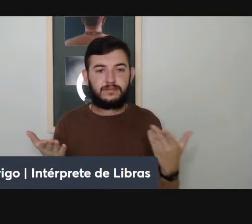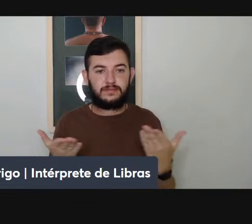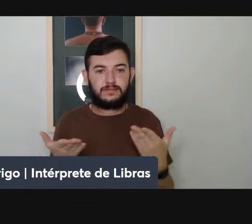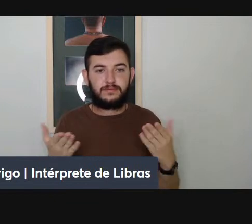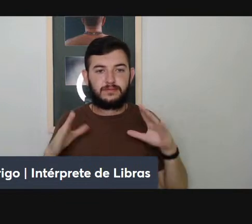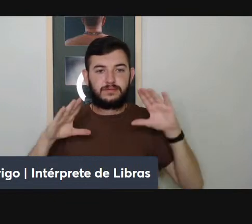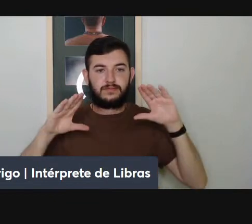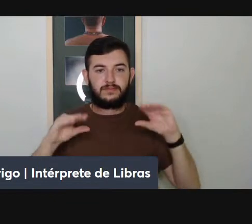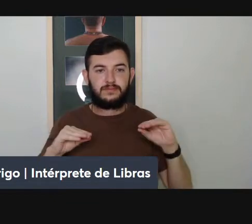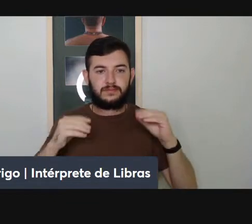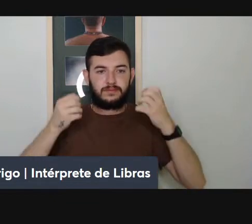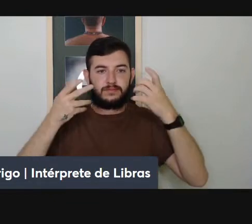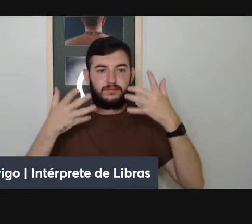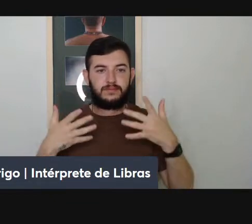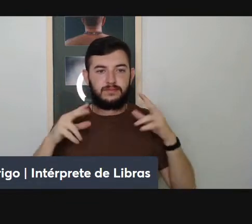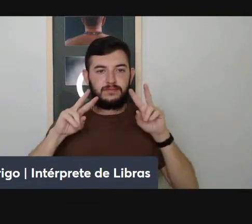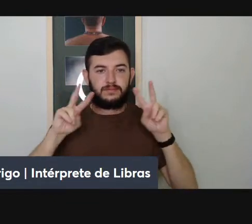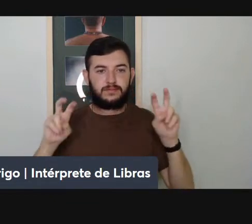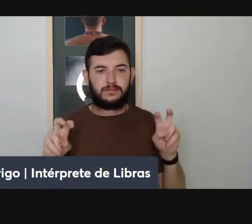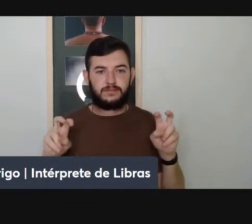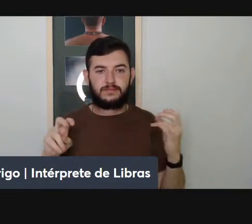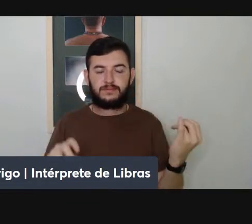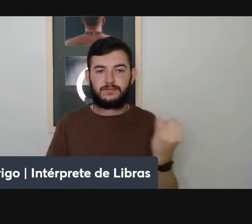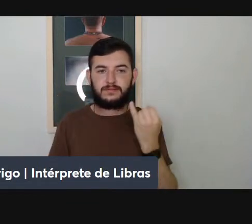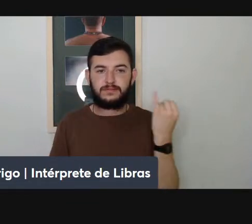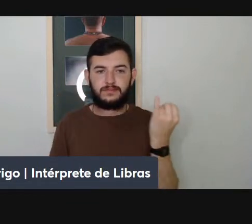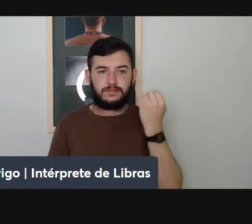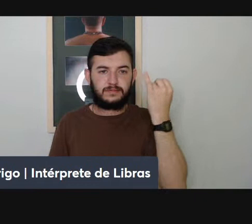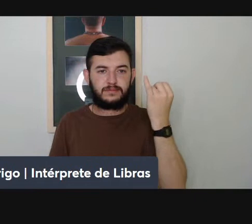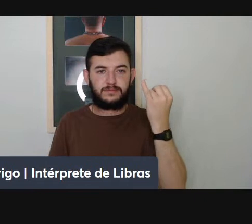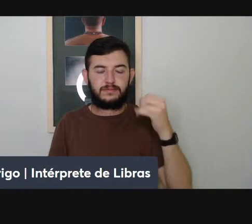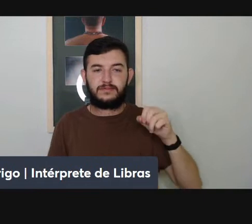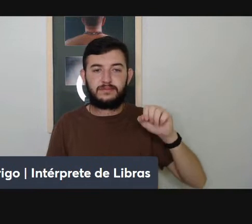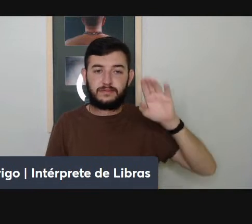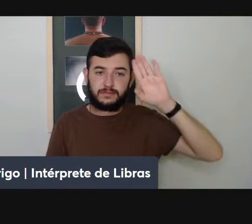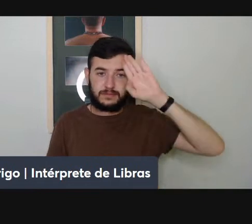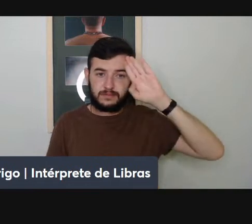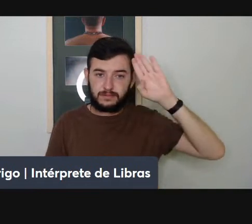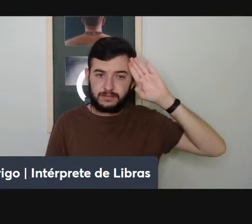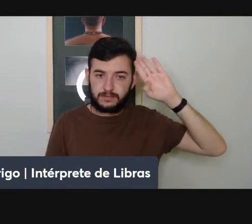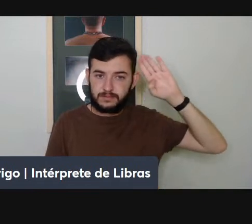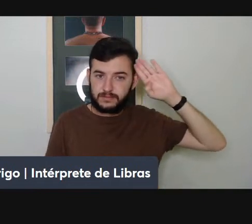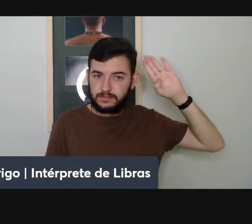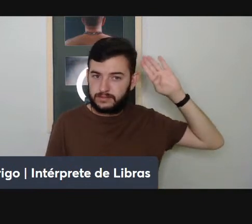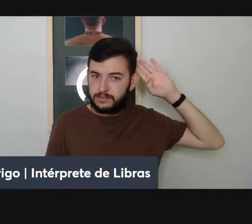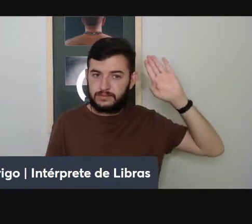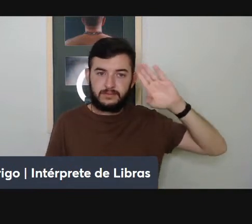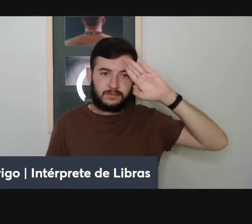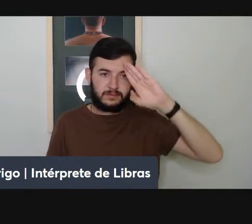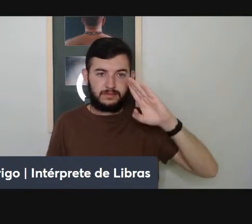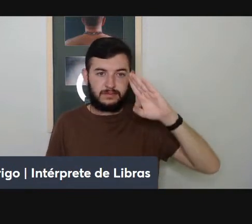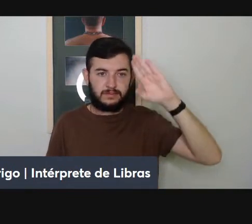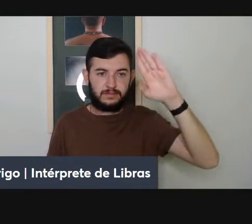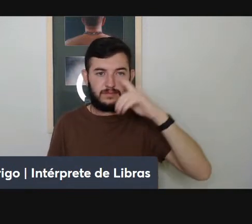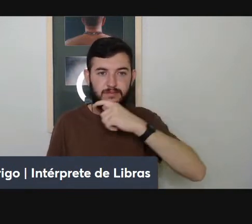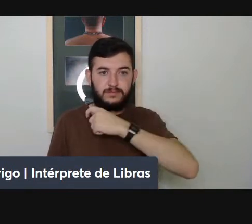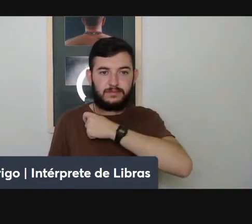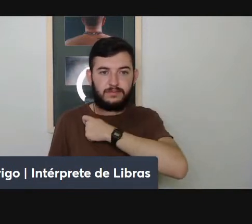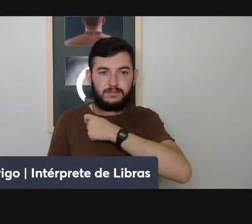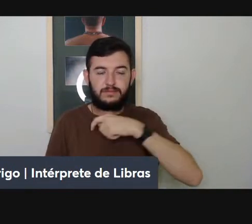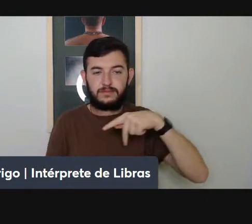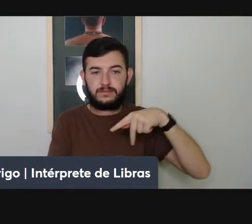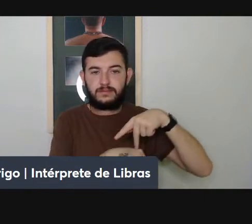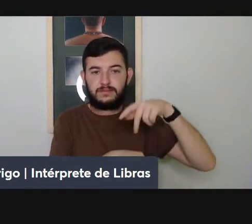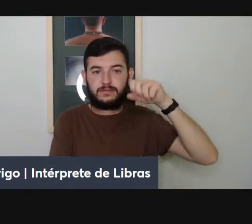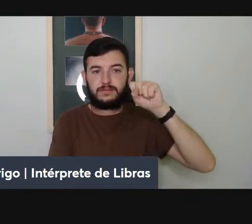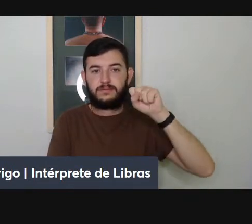um tema que eu considero de extrema relevância acadêmica, principalmente para alunos e alunas de